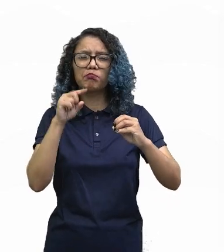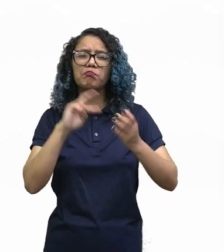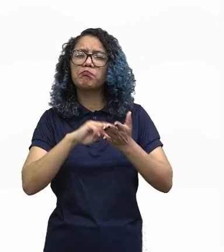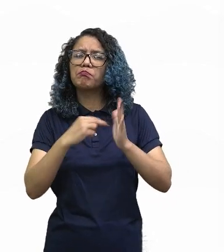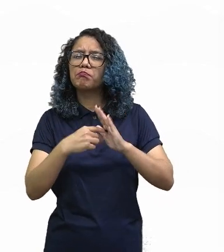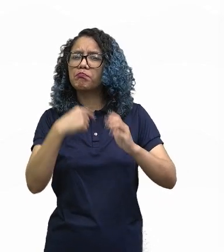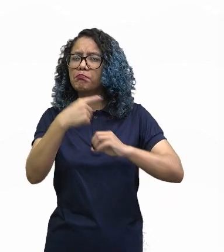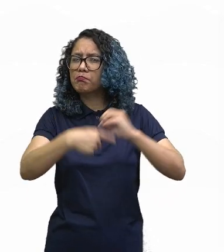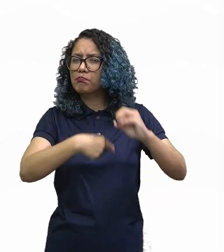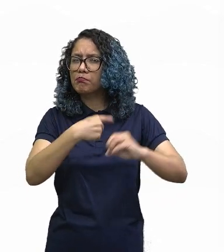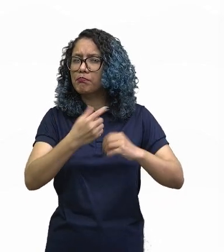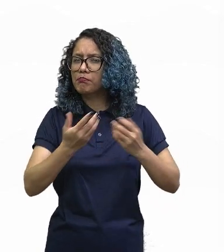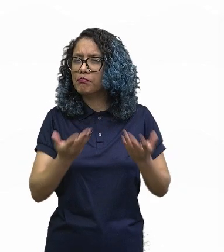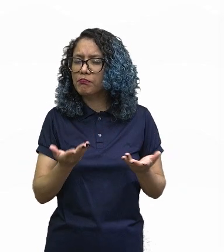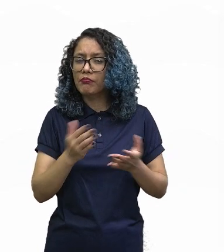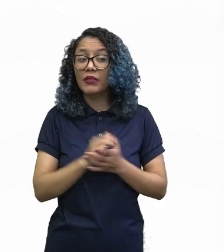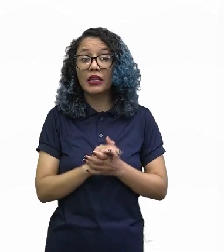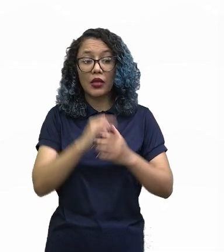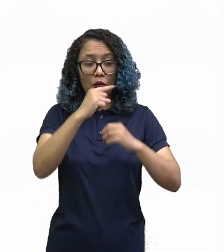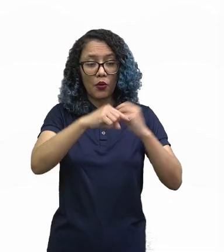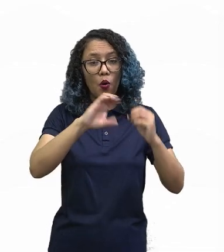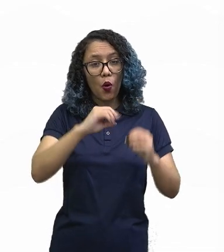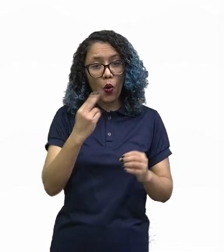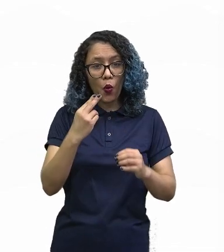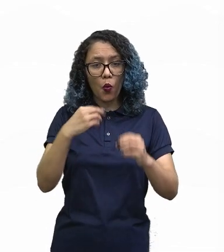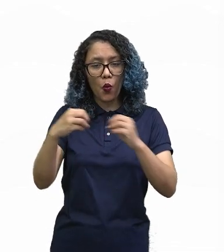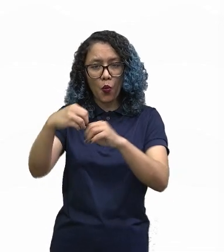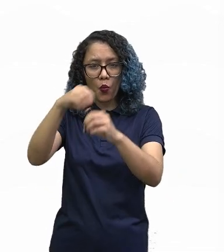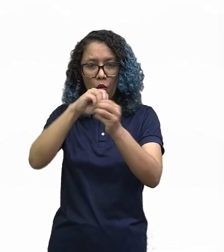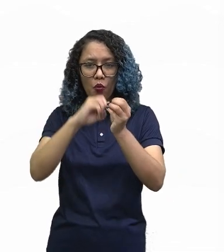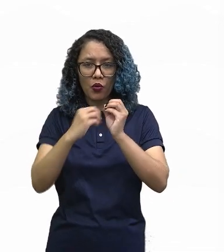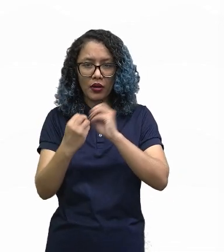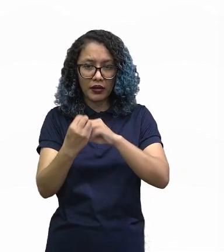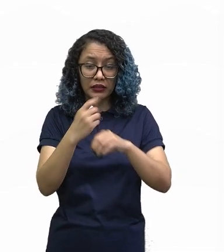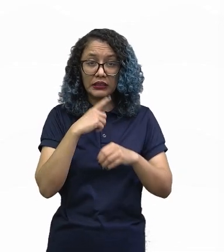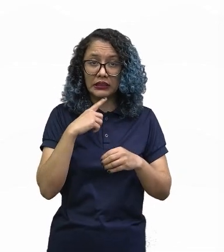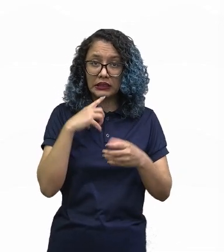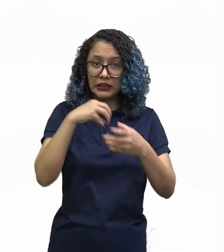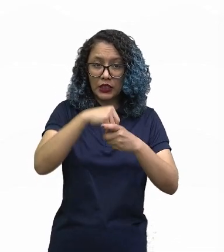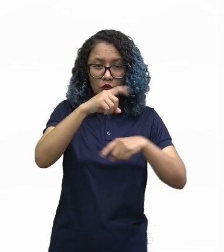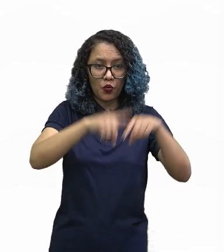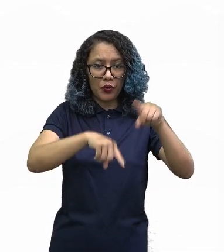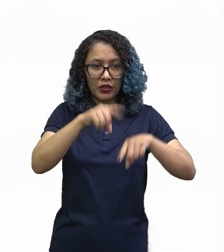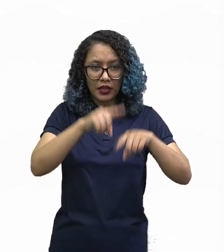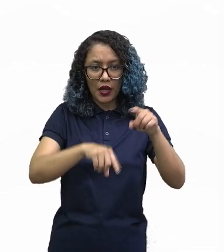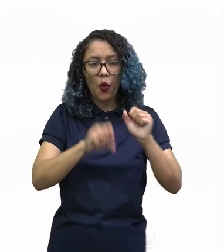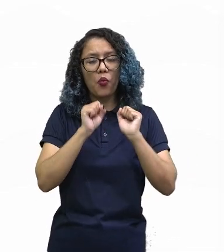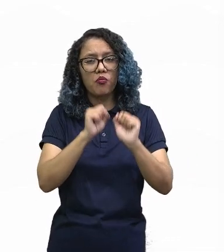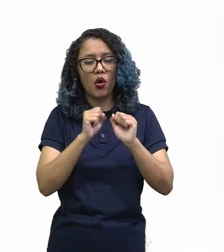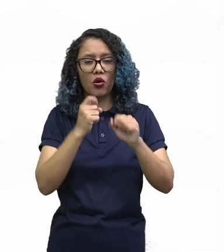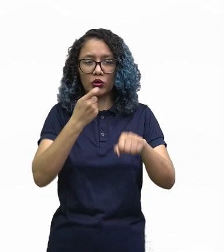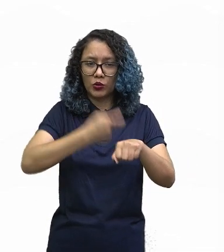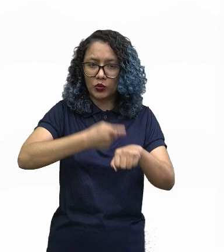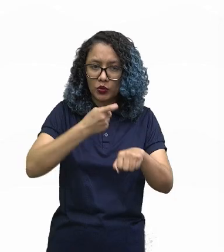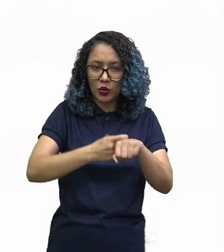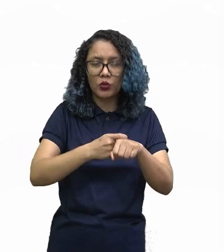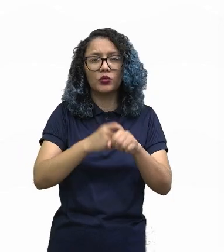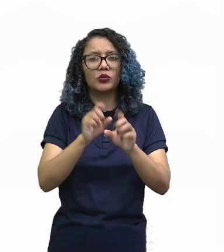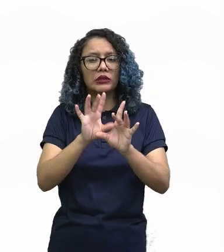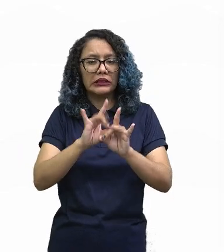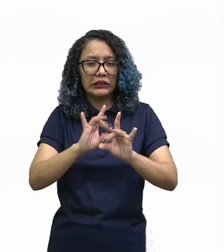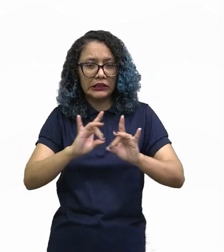átomos? Os átomos ou moléculas que constituem um corpo, seja ele